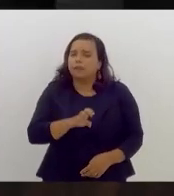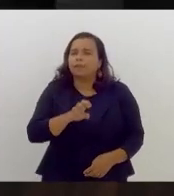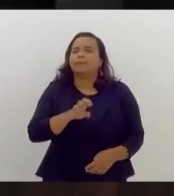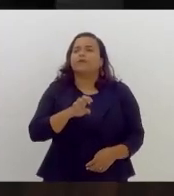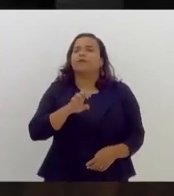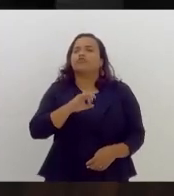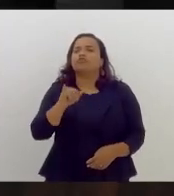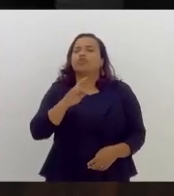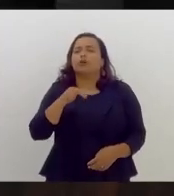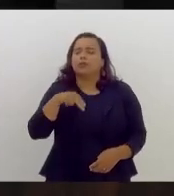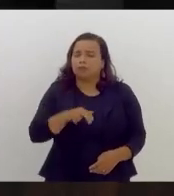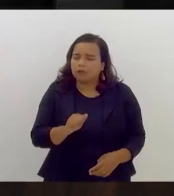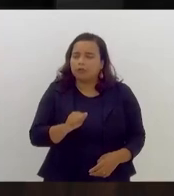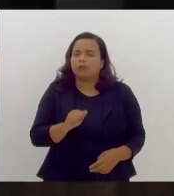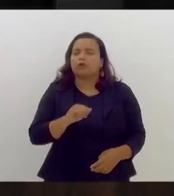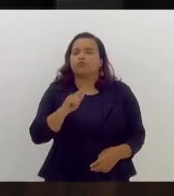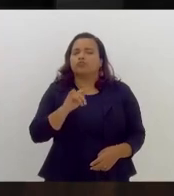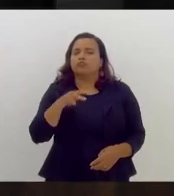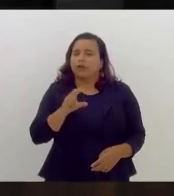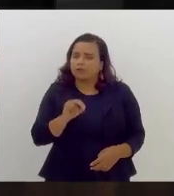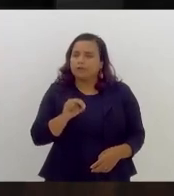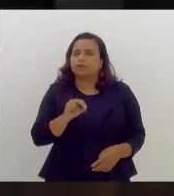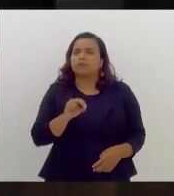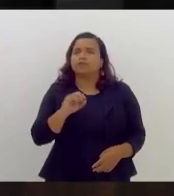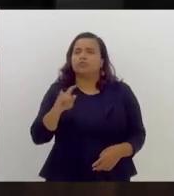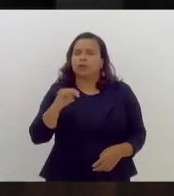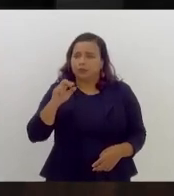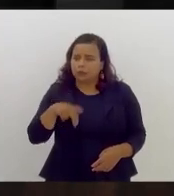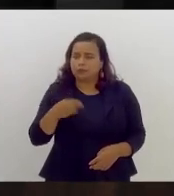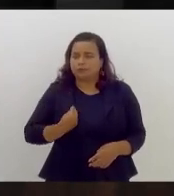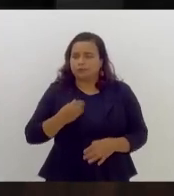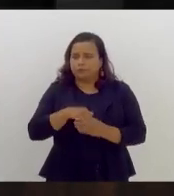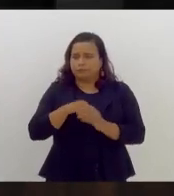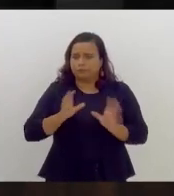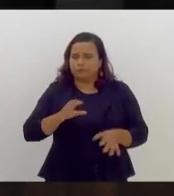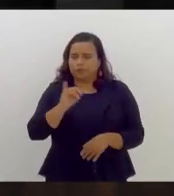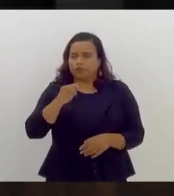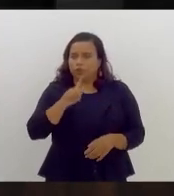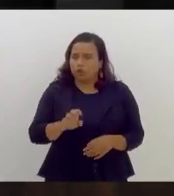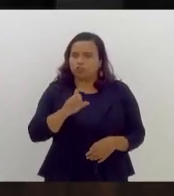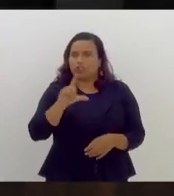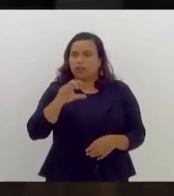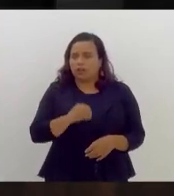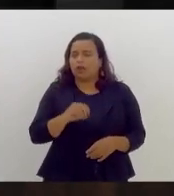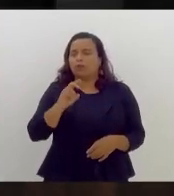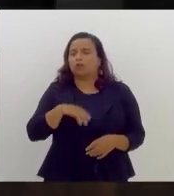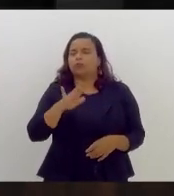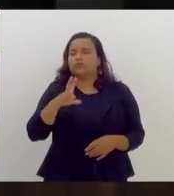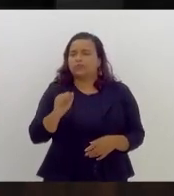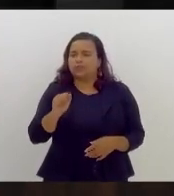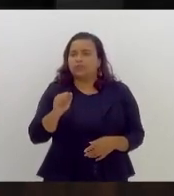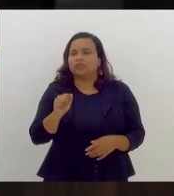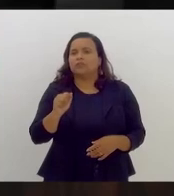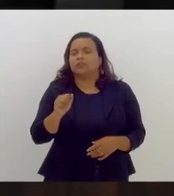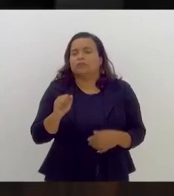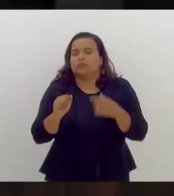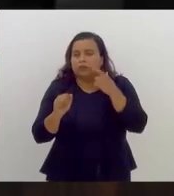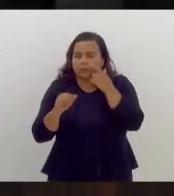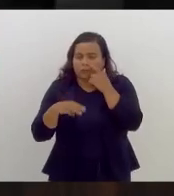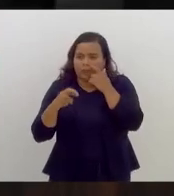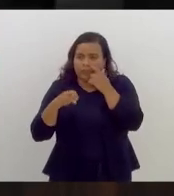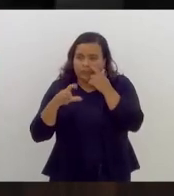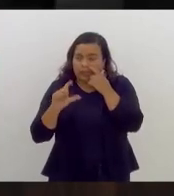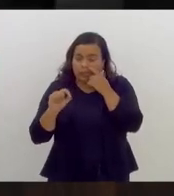Tutuca, Jari, presente já votou, Jorge Felipe Neto, Léo Vieira, Lucinha,